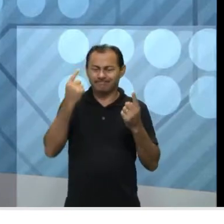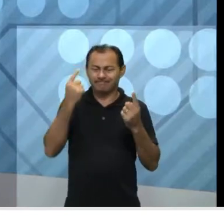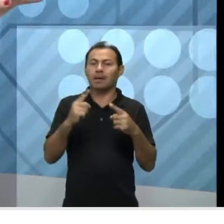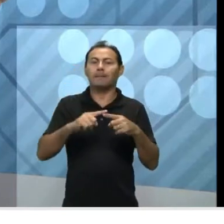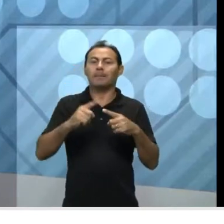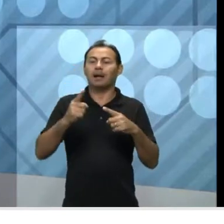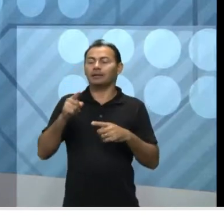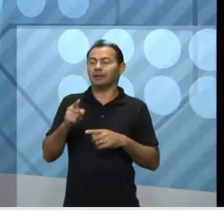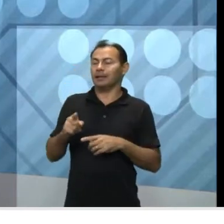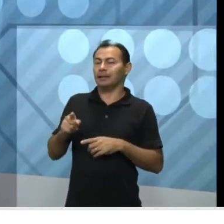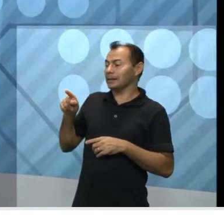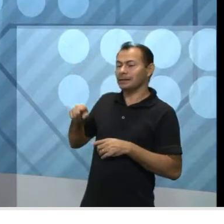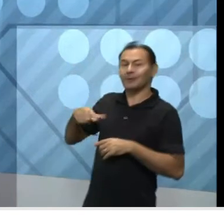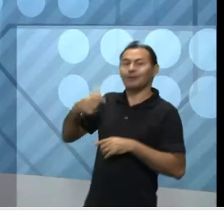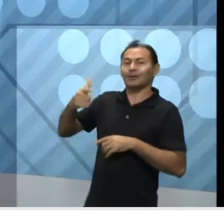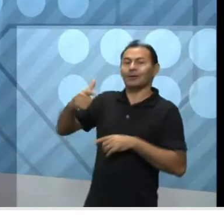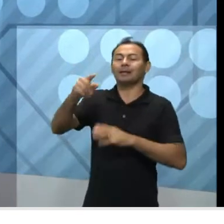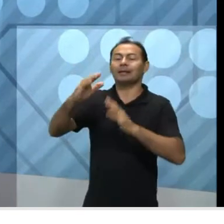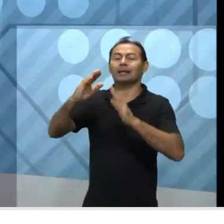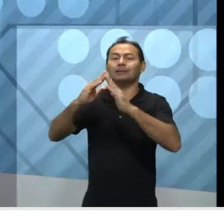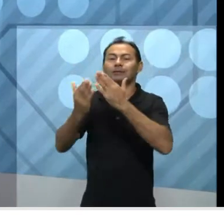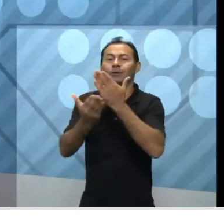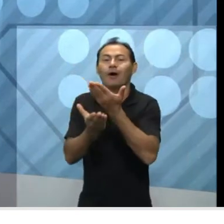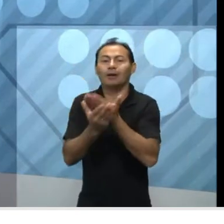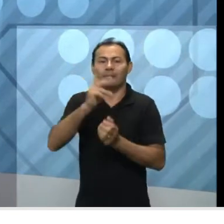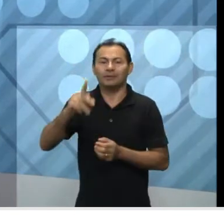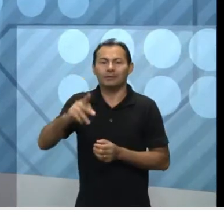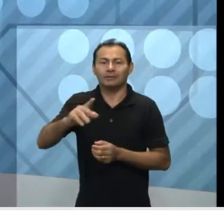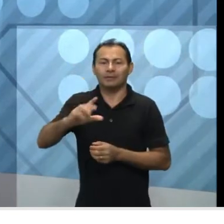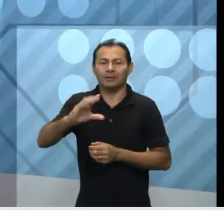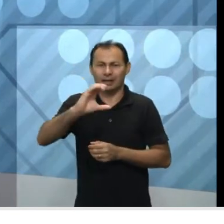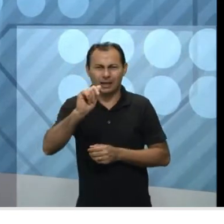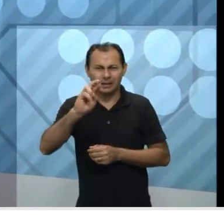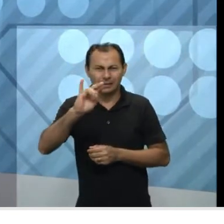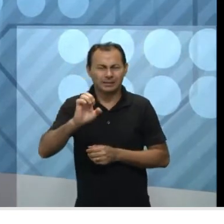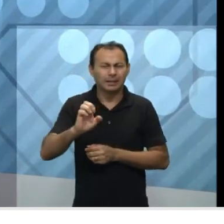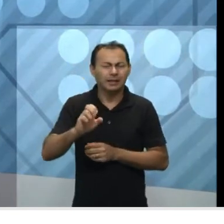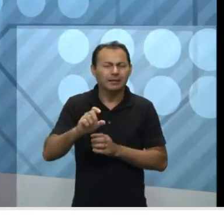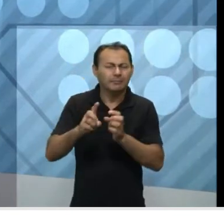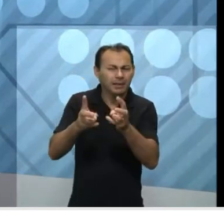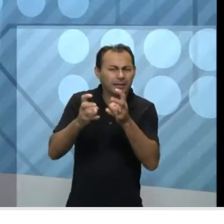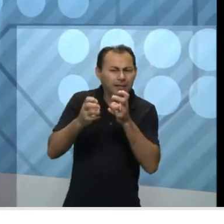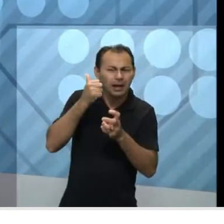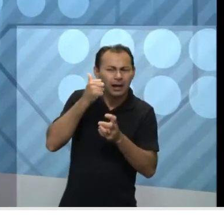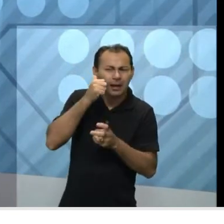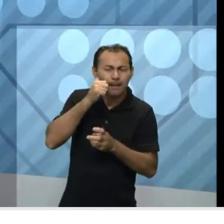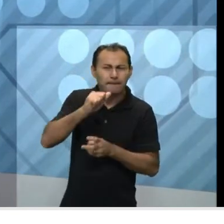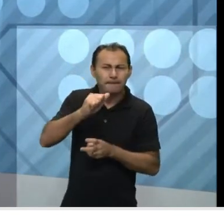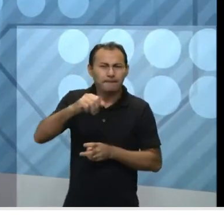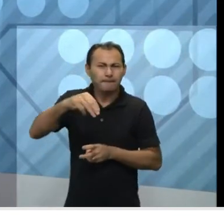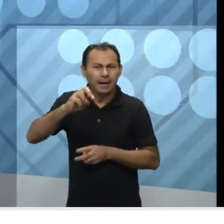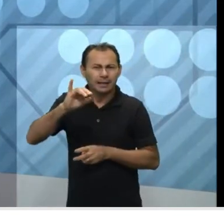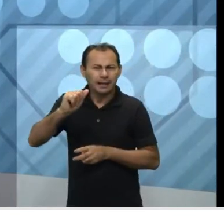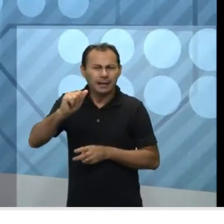professora Clarice está dando aula e ela percebe que Mariana, a sua aluna, está muito